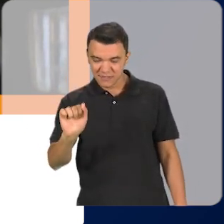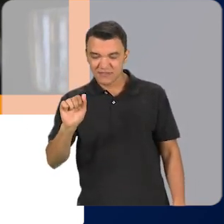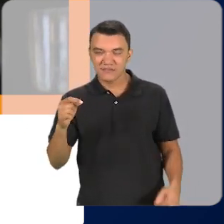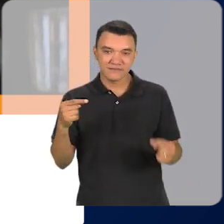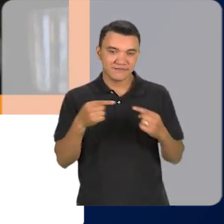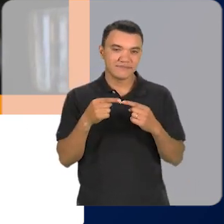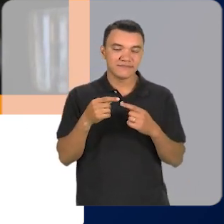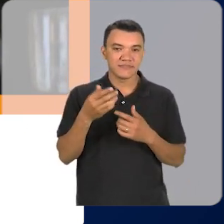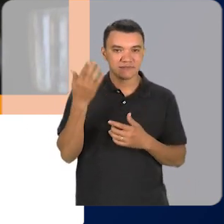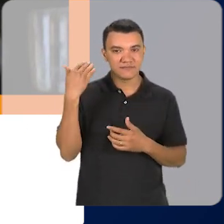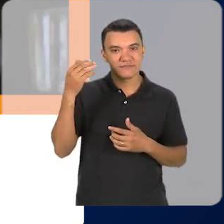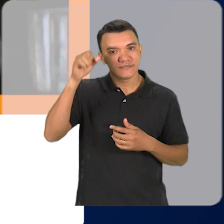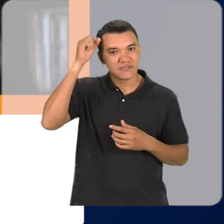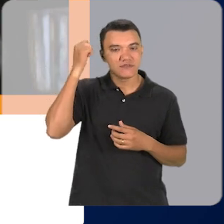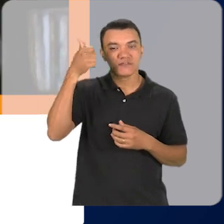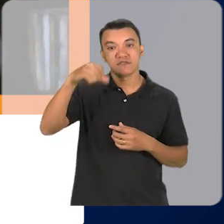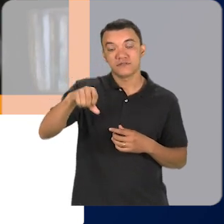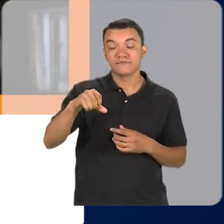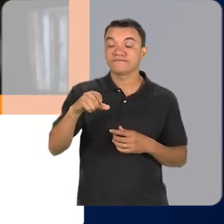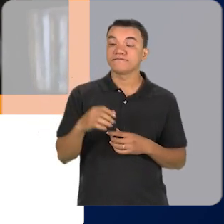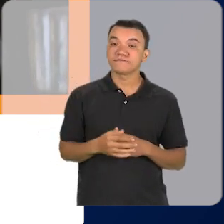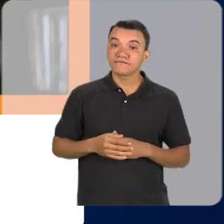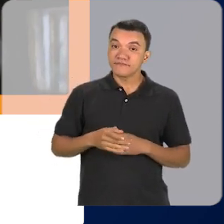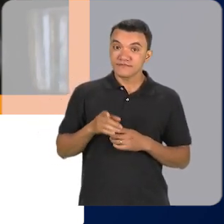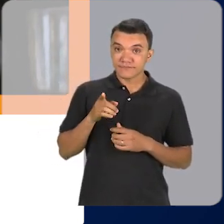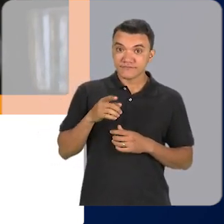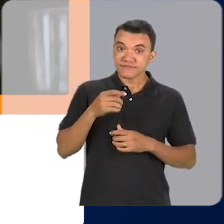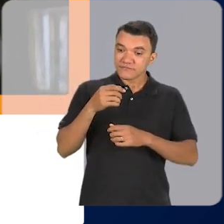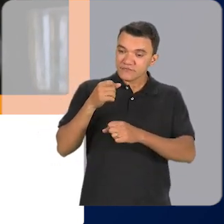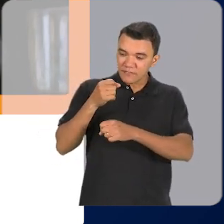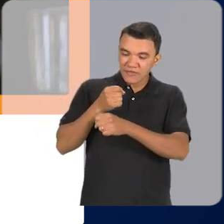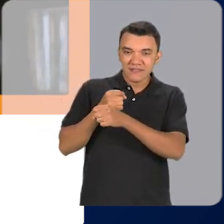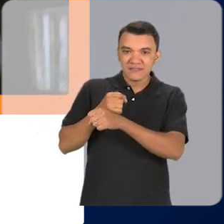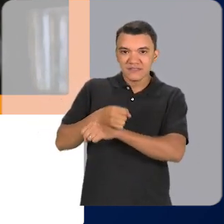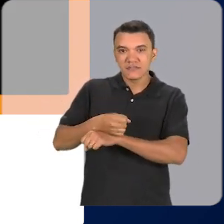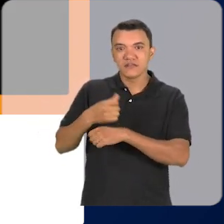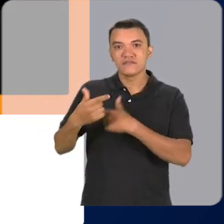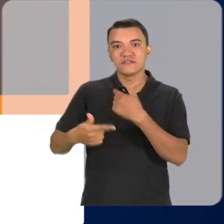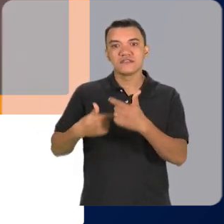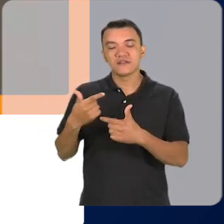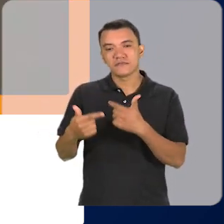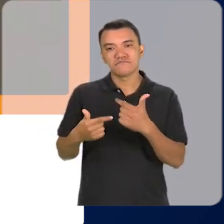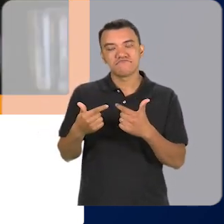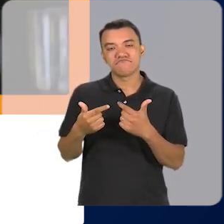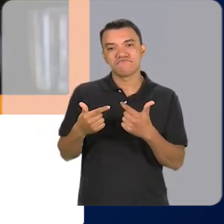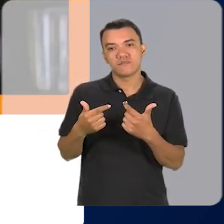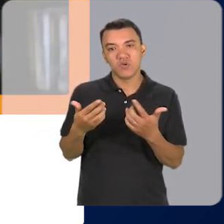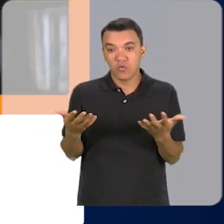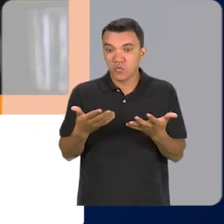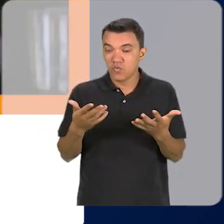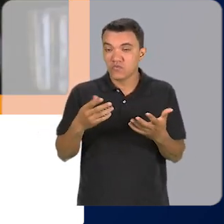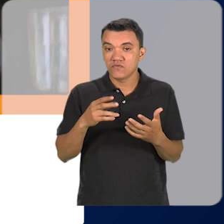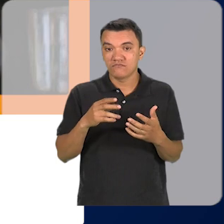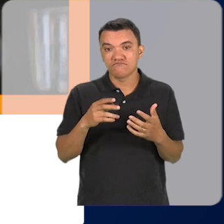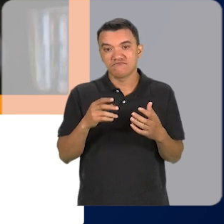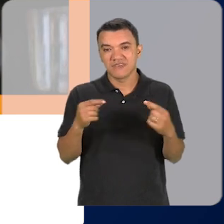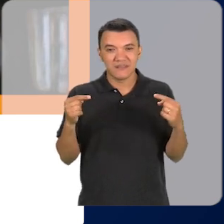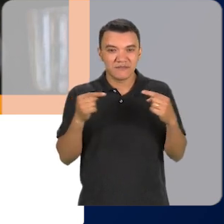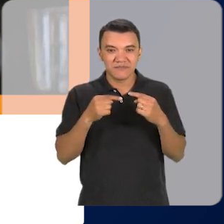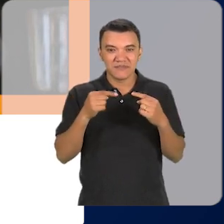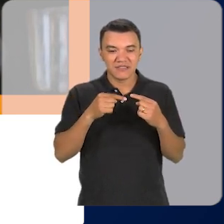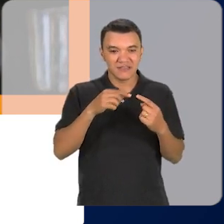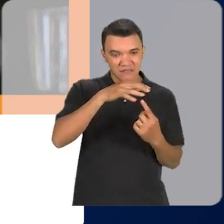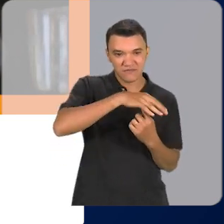esses escravos faziam essa atividade dos trabalhos, né, que hoje a gente chama do comércio ambulante, né,